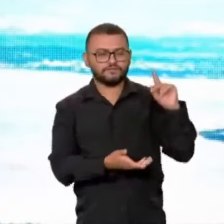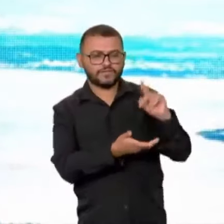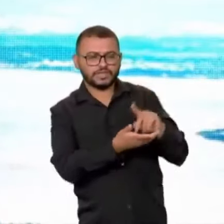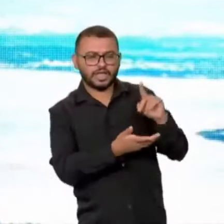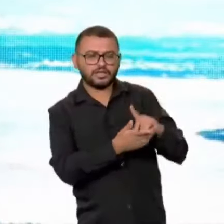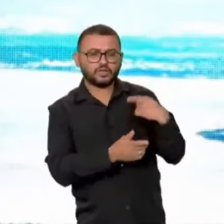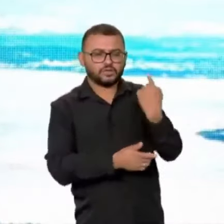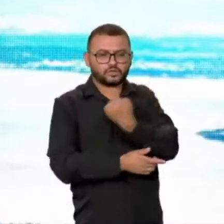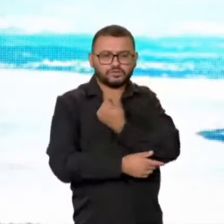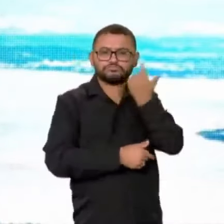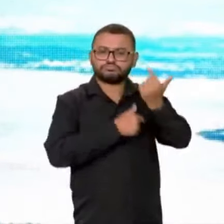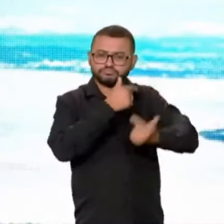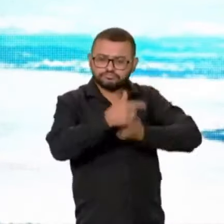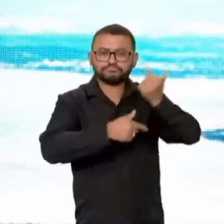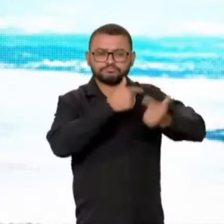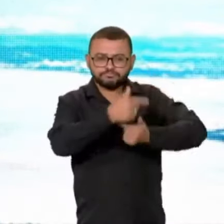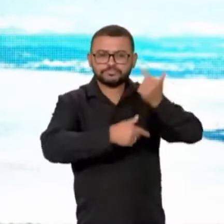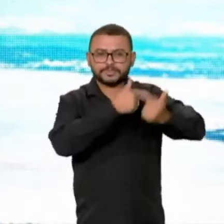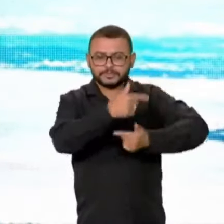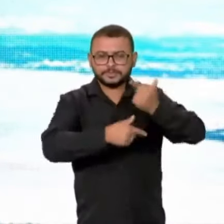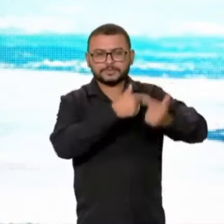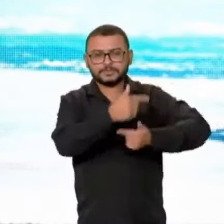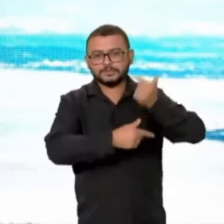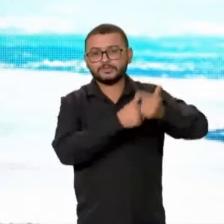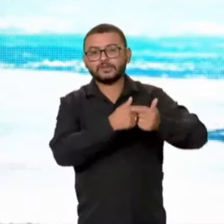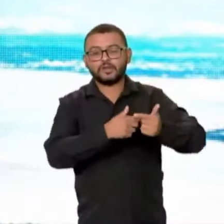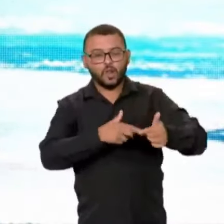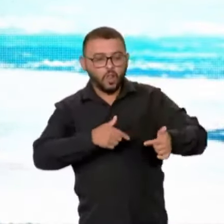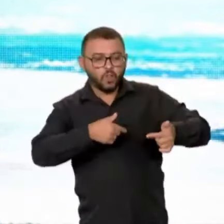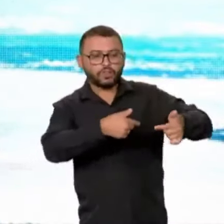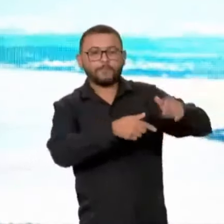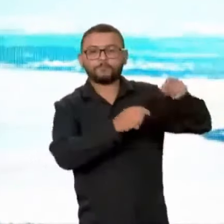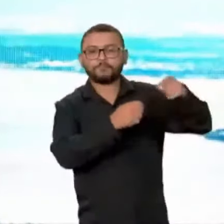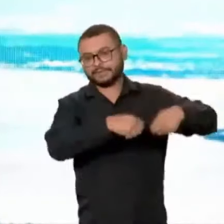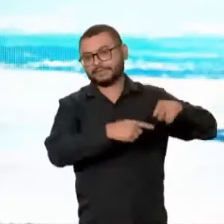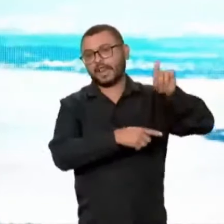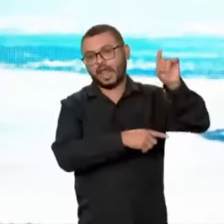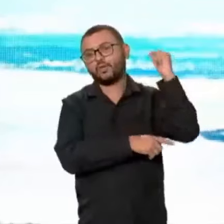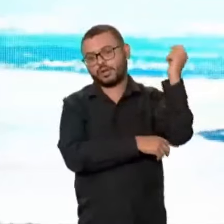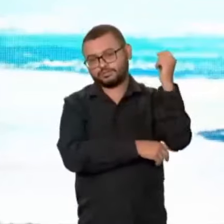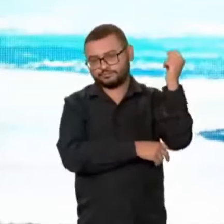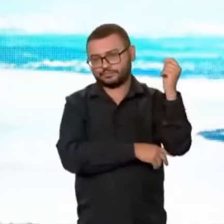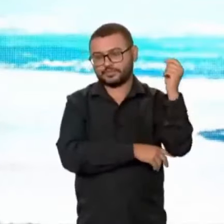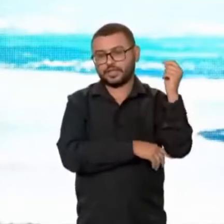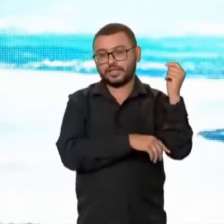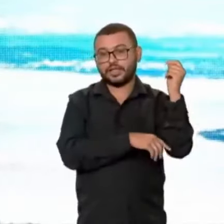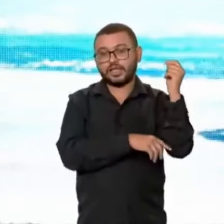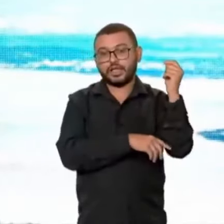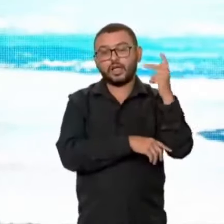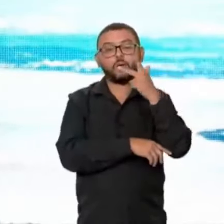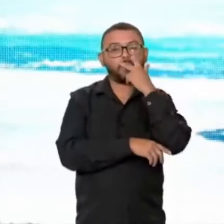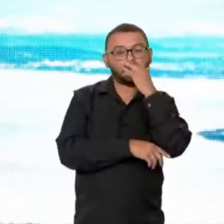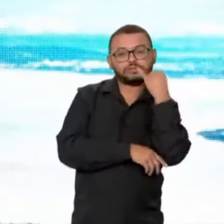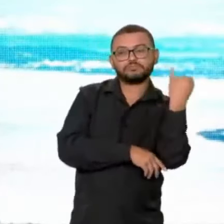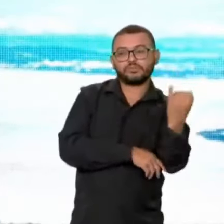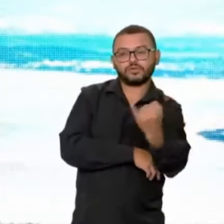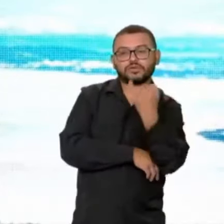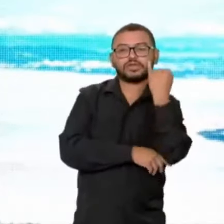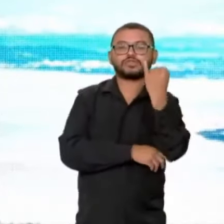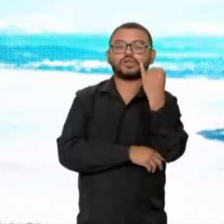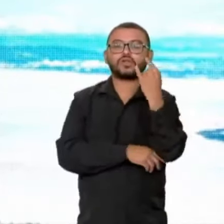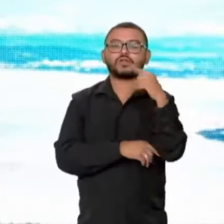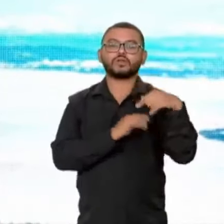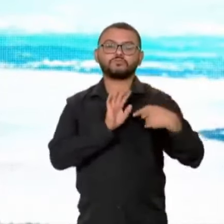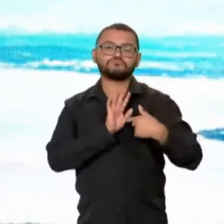do trabalho que foi feito para a gente atender essa necessidade do Rio Grande do Sul, eu acho que nós também poderemos dar